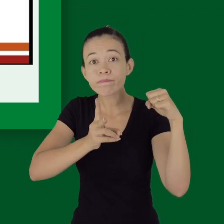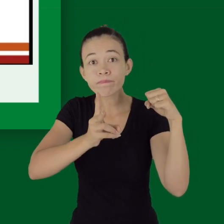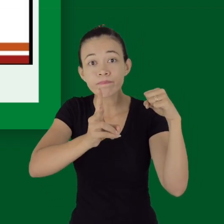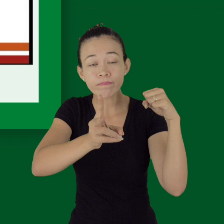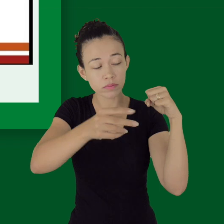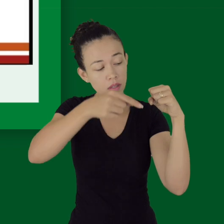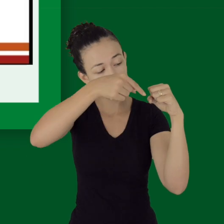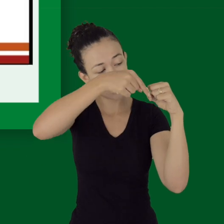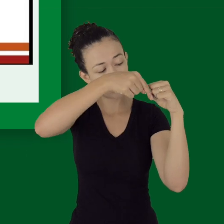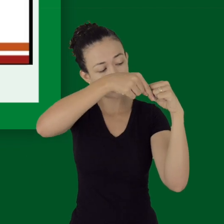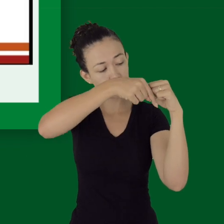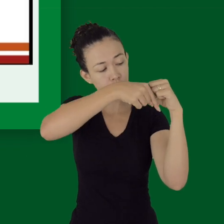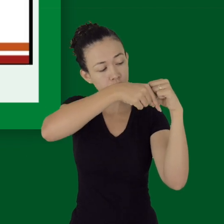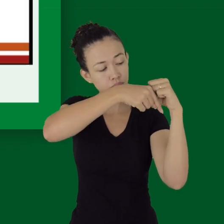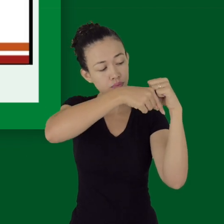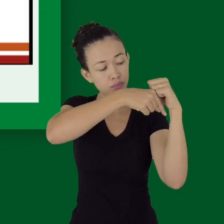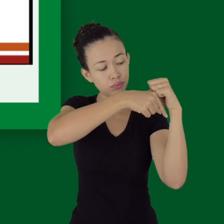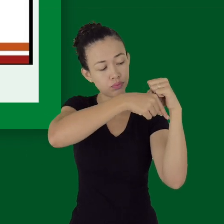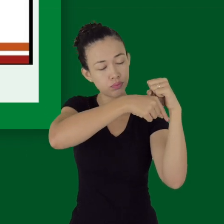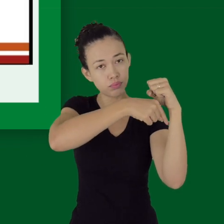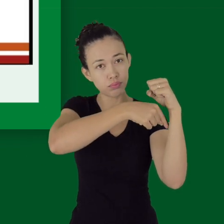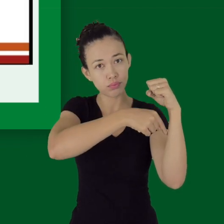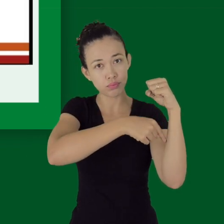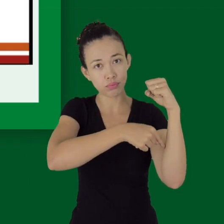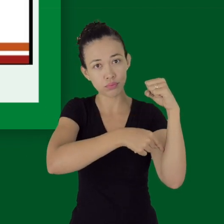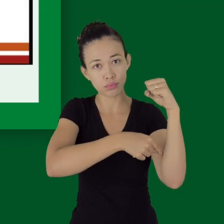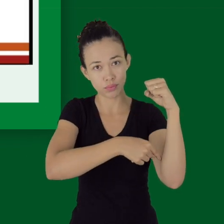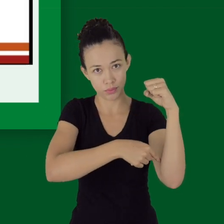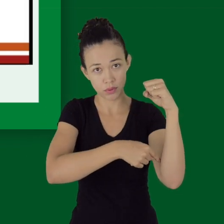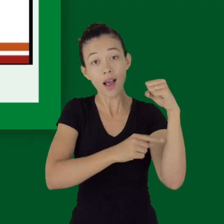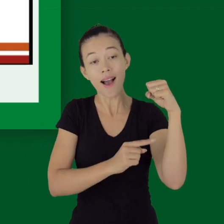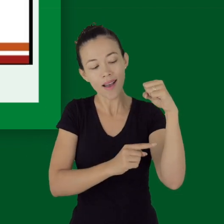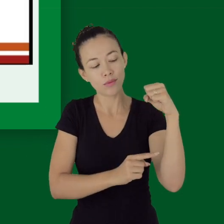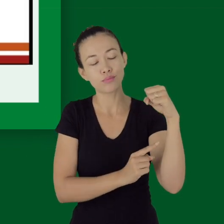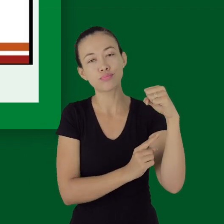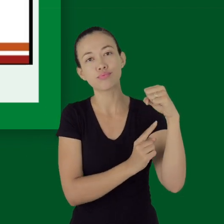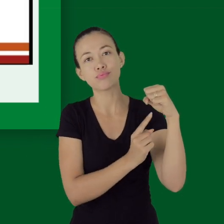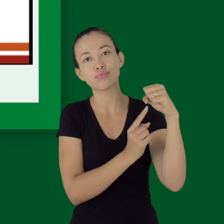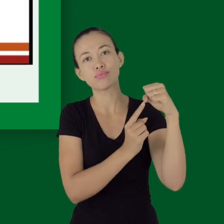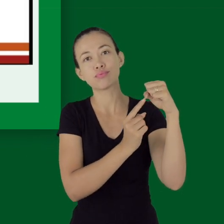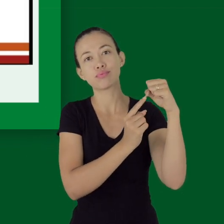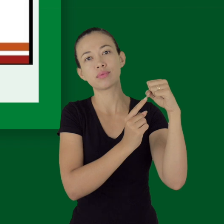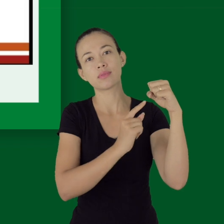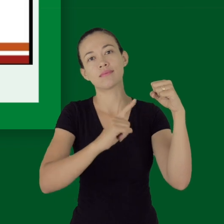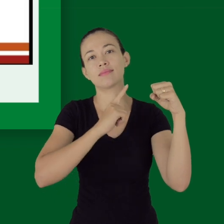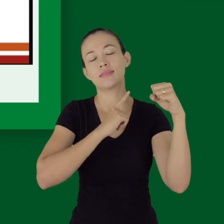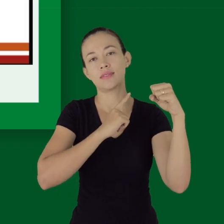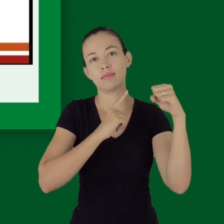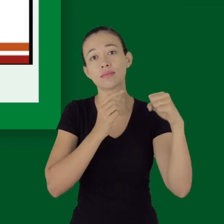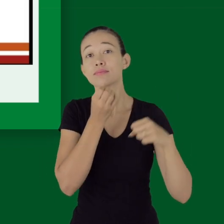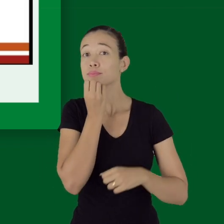coluna, né, e eu interfiro, ocorre interferência, ocorre comprometimento